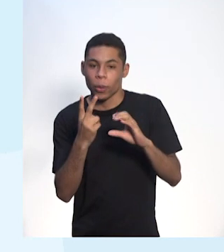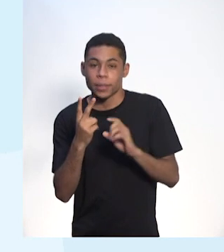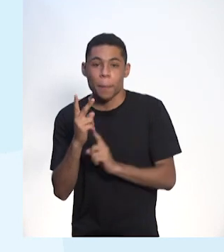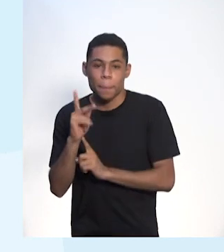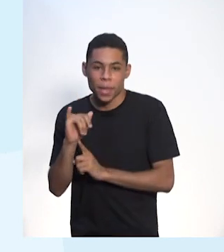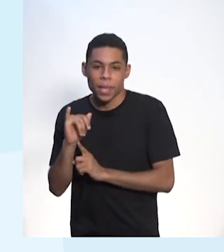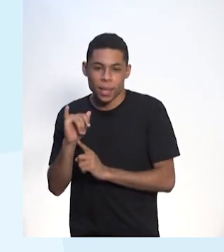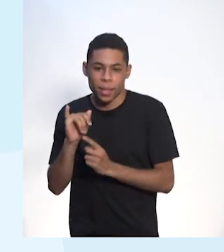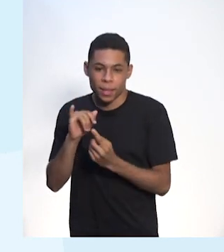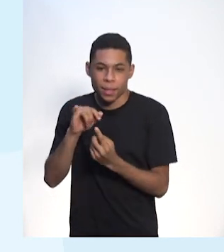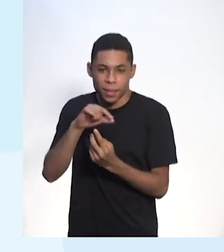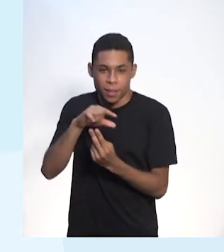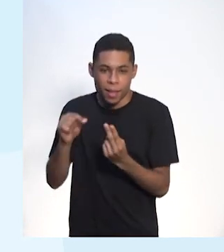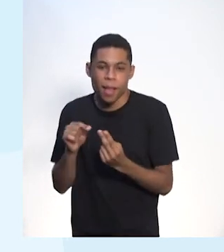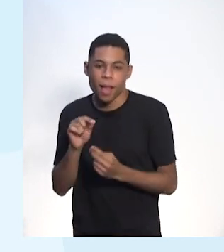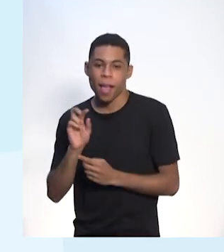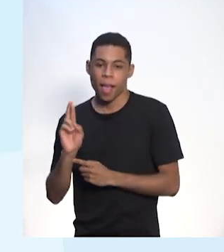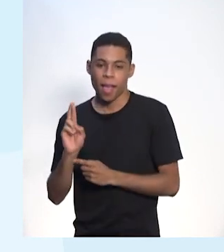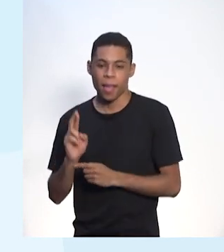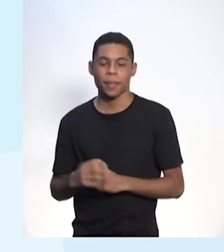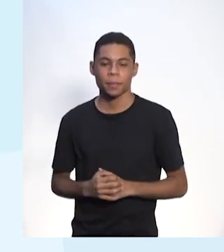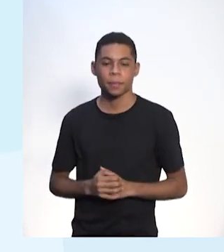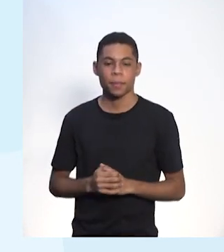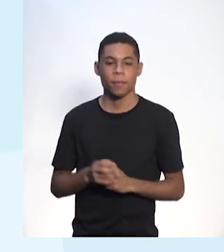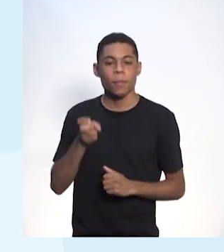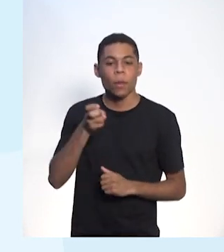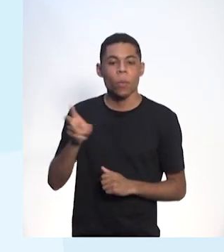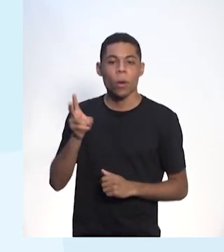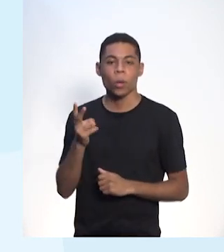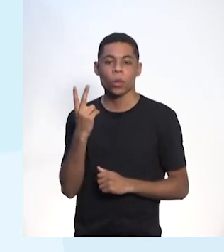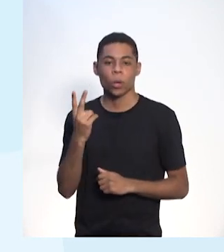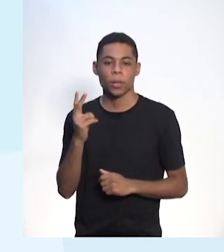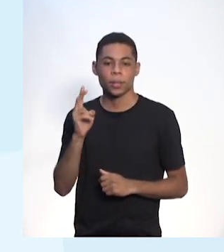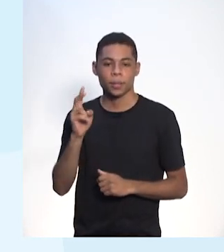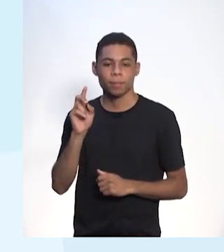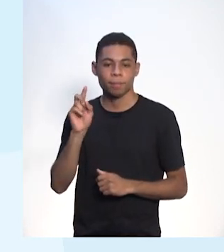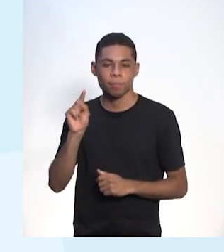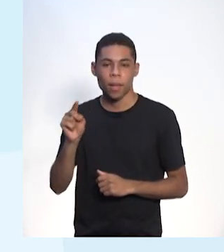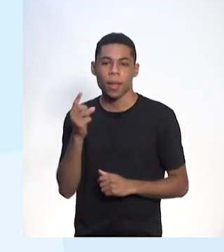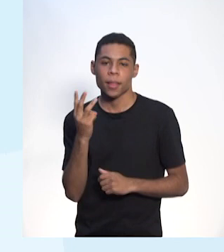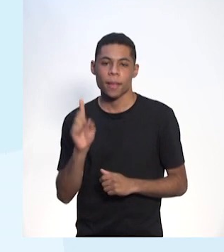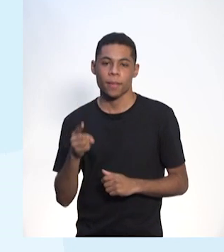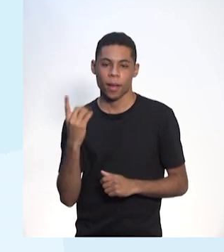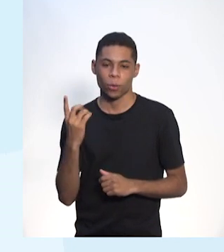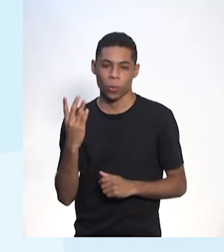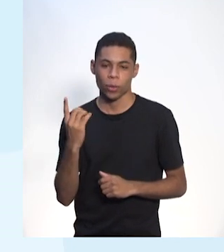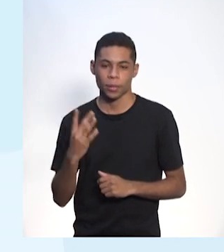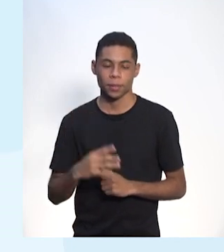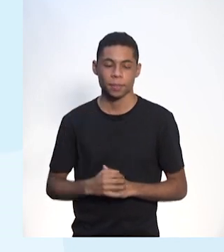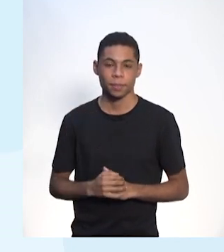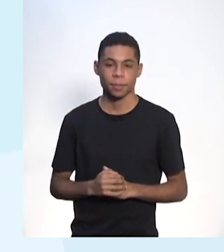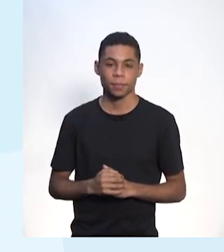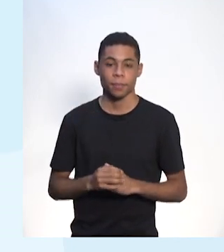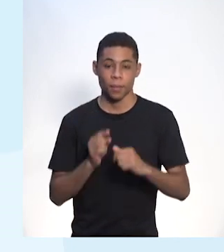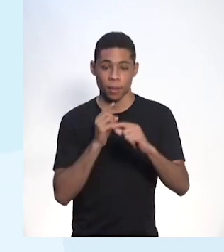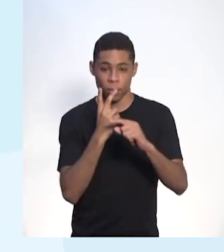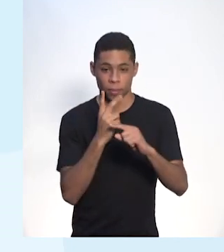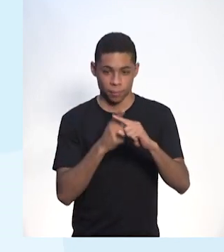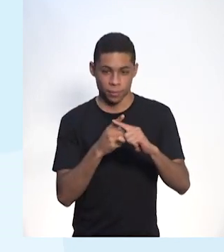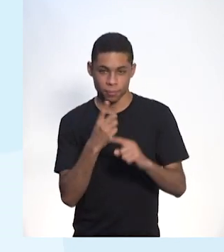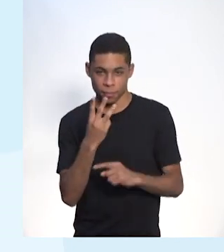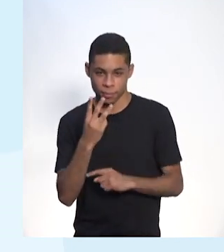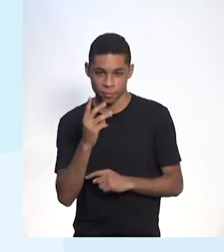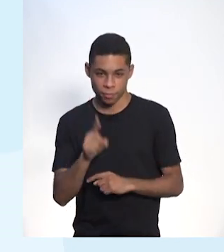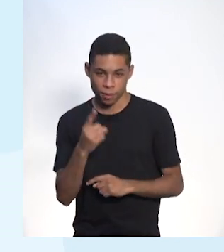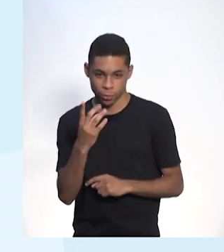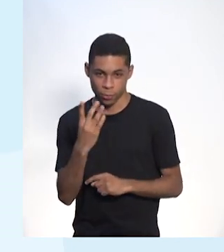Tá vendo aí, ó? Eu pintei de colorido os números para a gente saber o que foi substituído, tá? Depois eu substituí o π, que